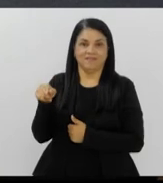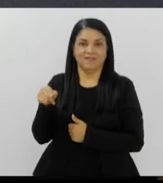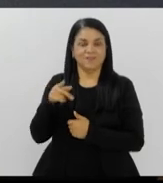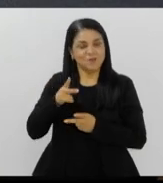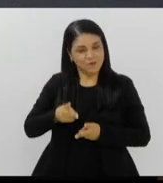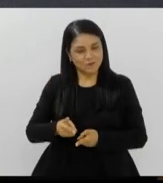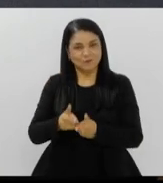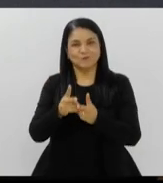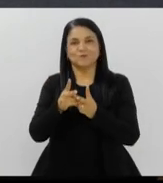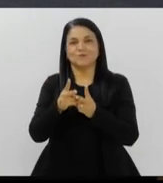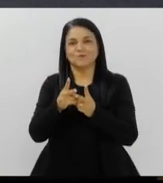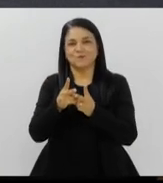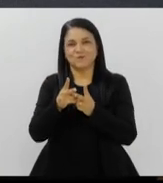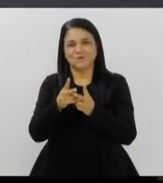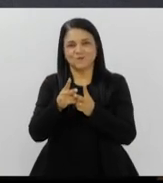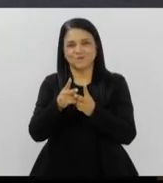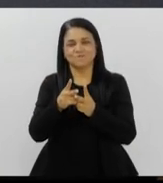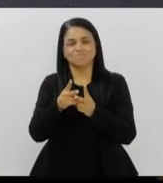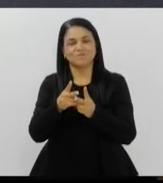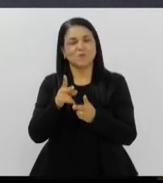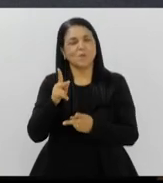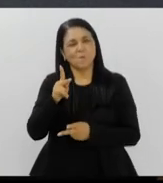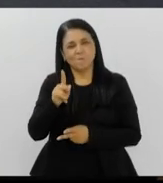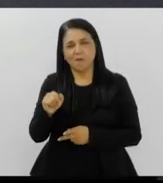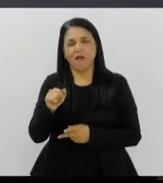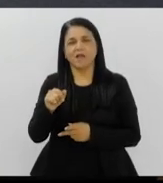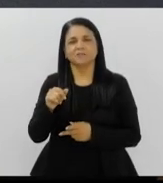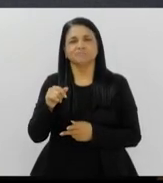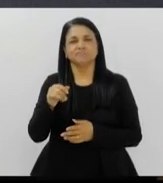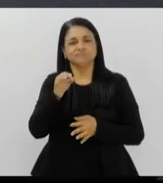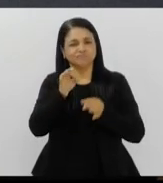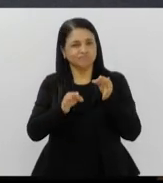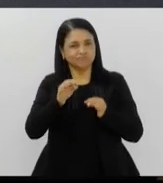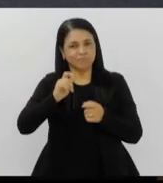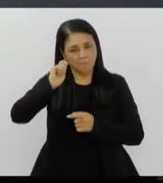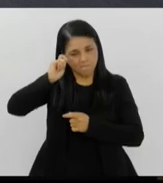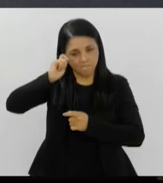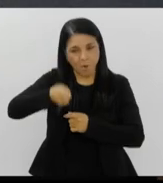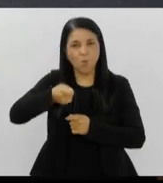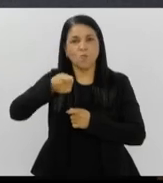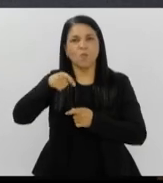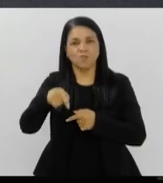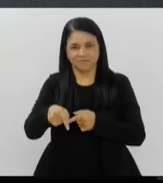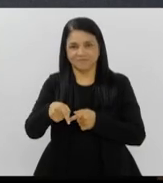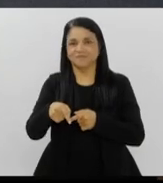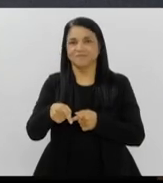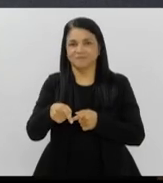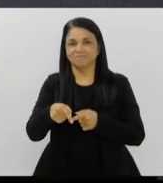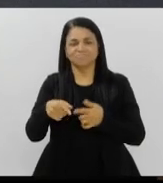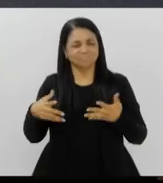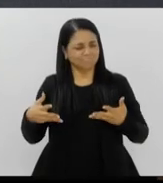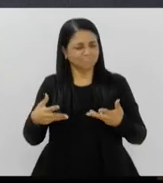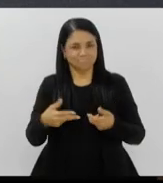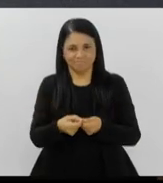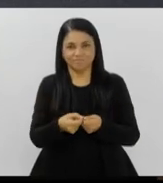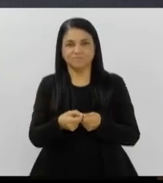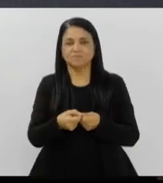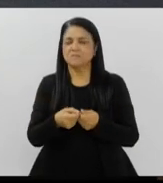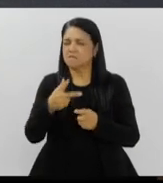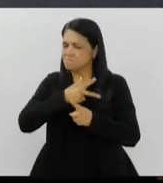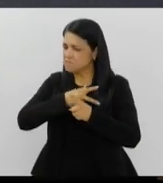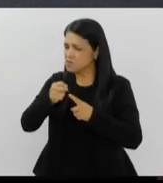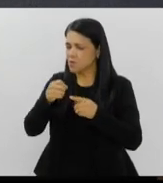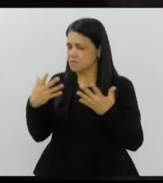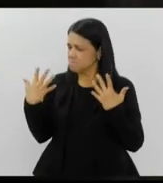Continuou os caminhos do pai aqui, que também era um grande jurista aqui, brilhante. Parabéns pela brilhante vitória. E